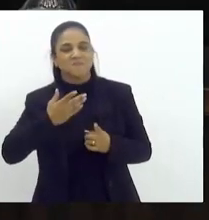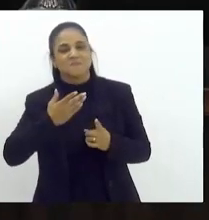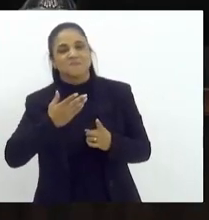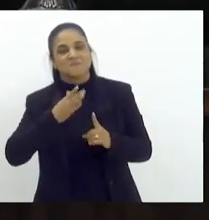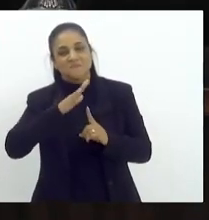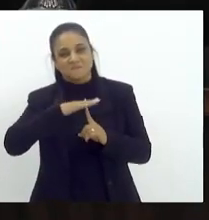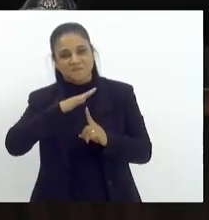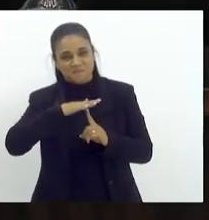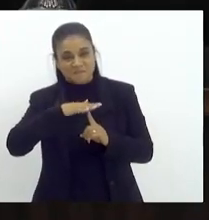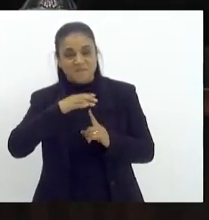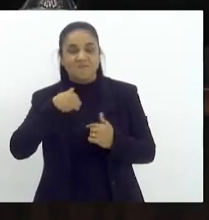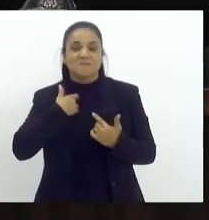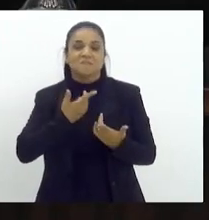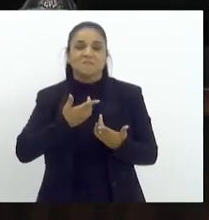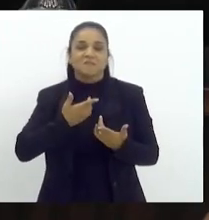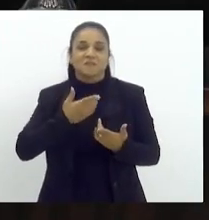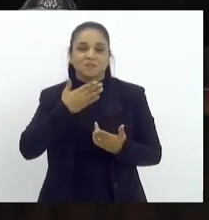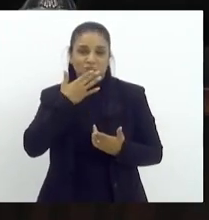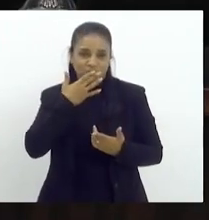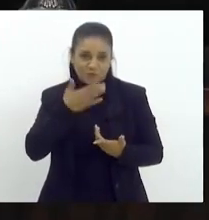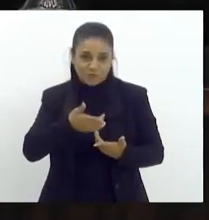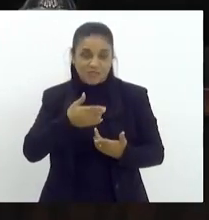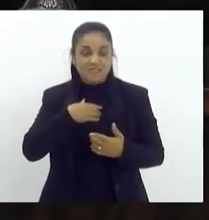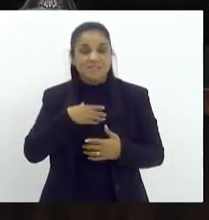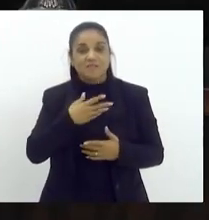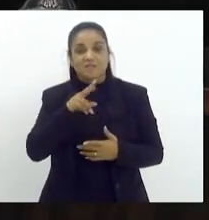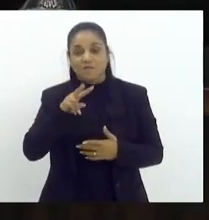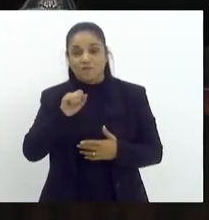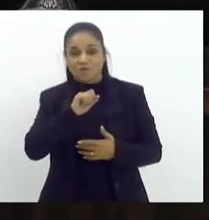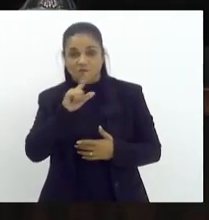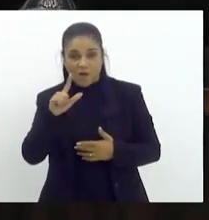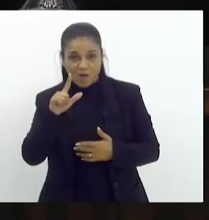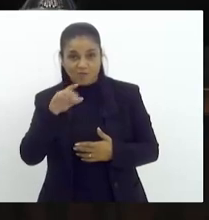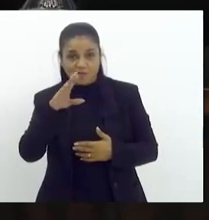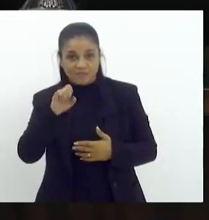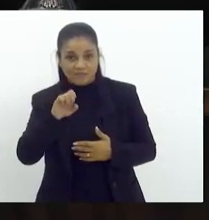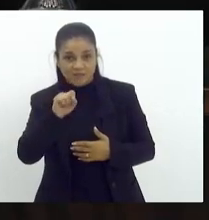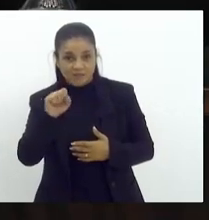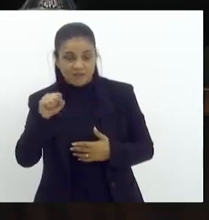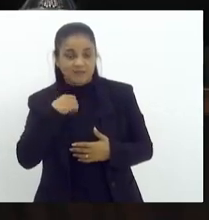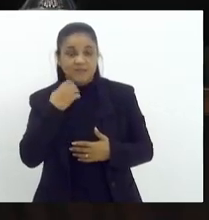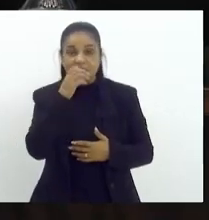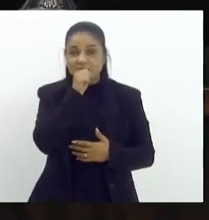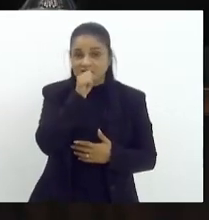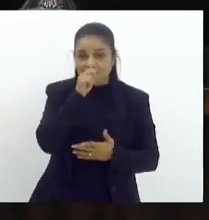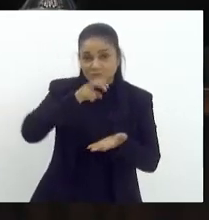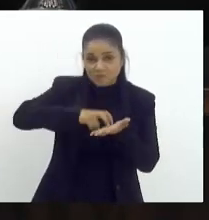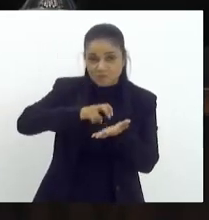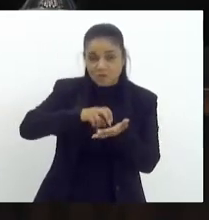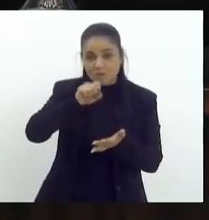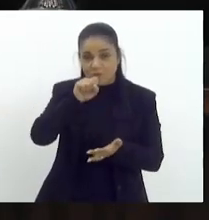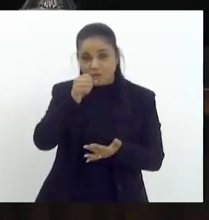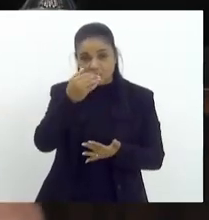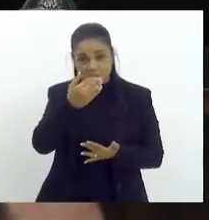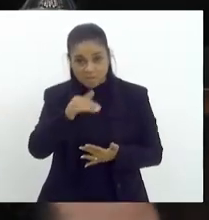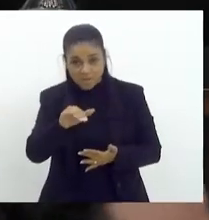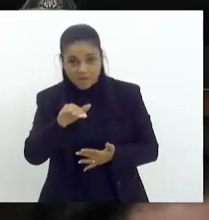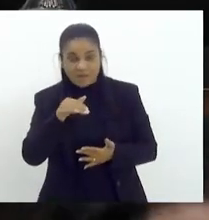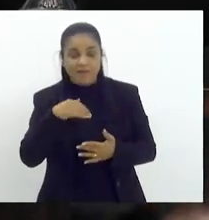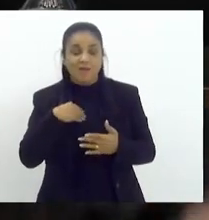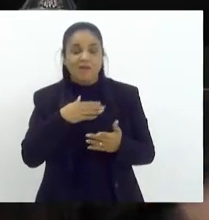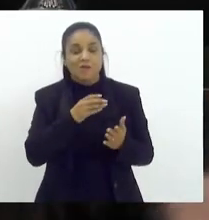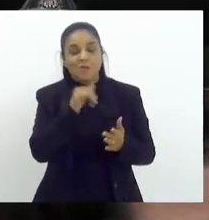também para não esquecer que no sábado 8:30 da manhã no clube do Fluminense ao lado do Palácio